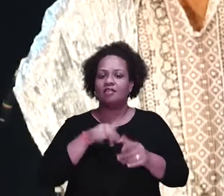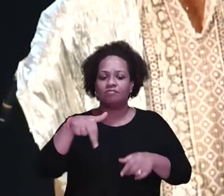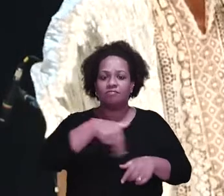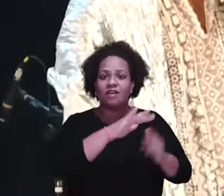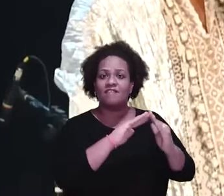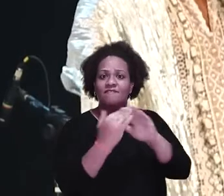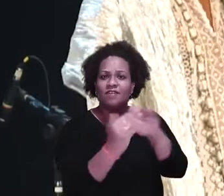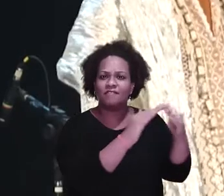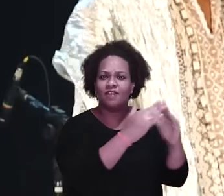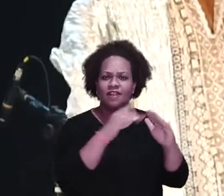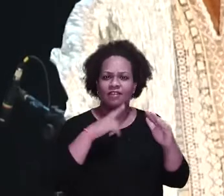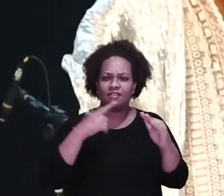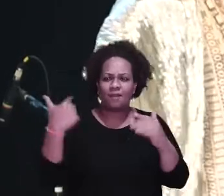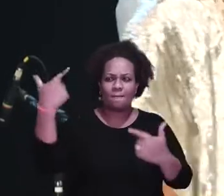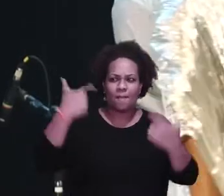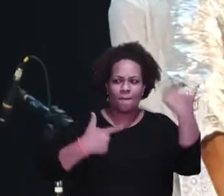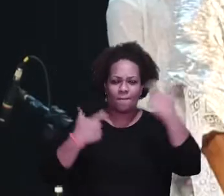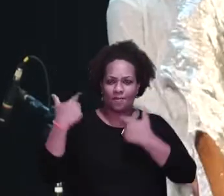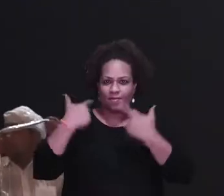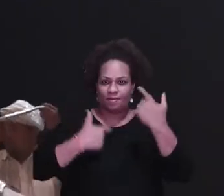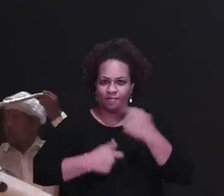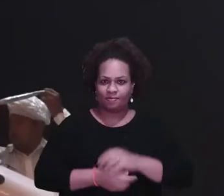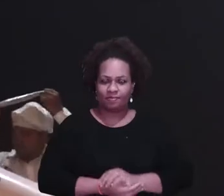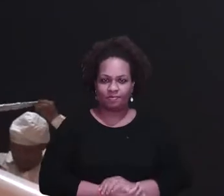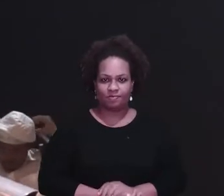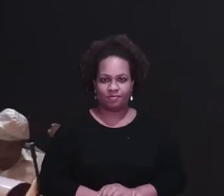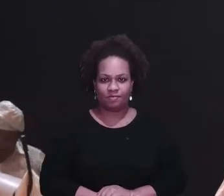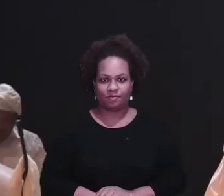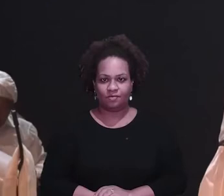dentro da favela você já tem um ovo nas costas